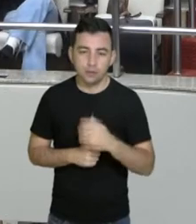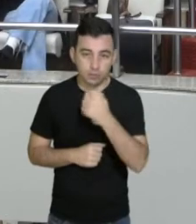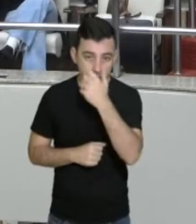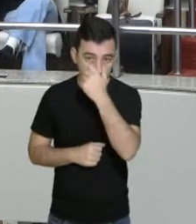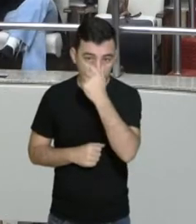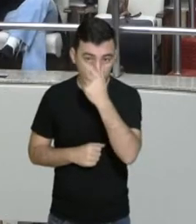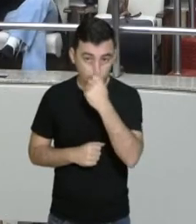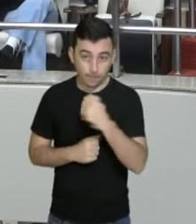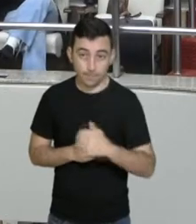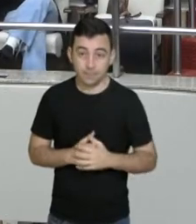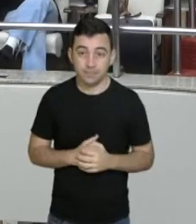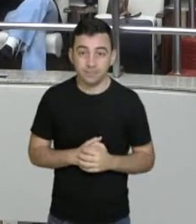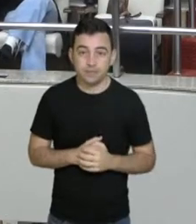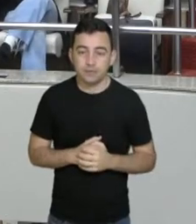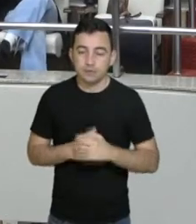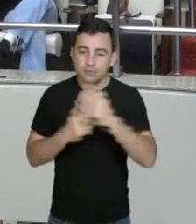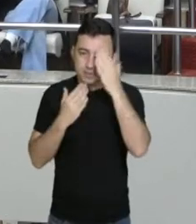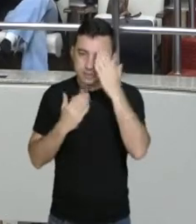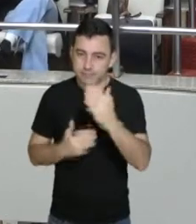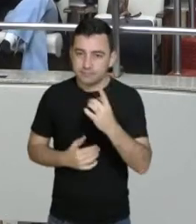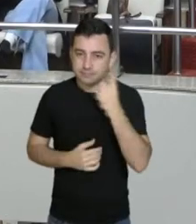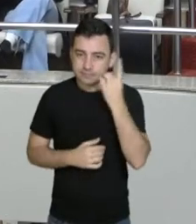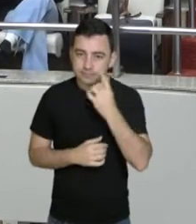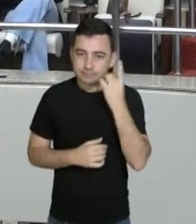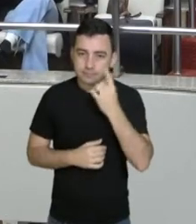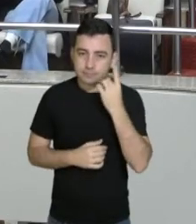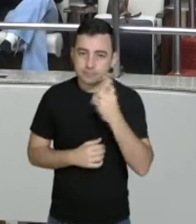Obrigado ao deputado,